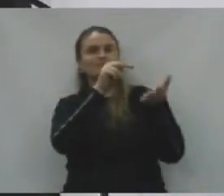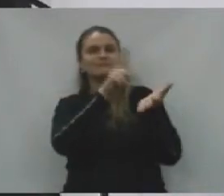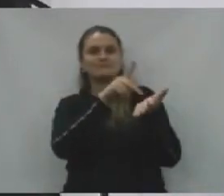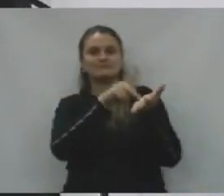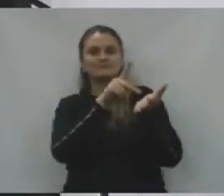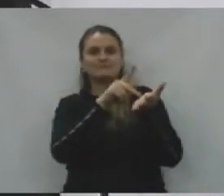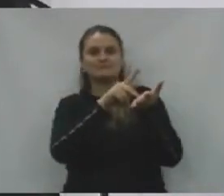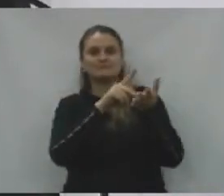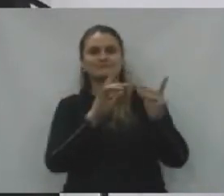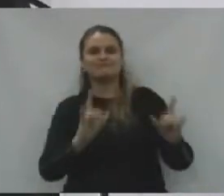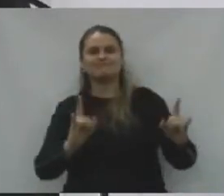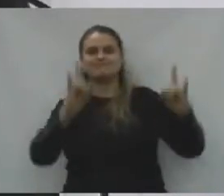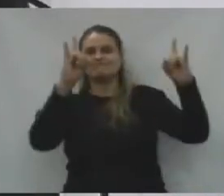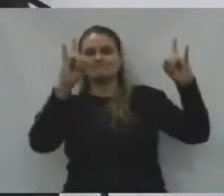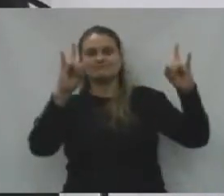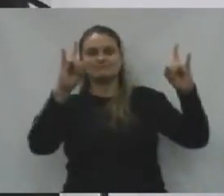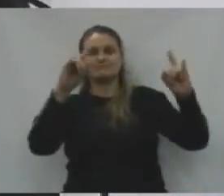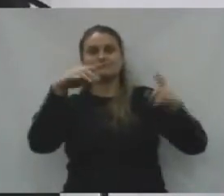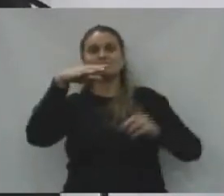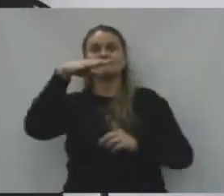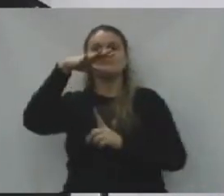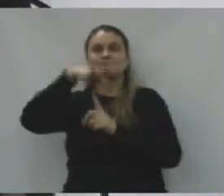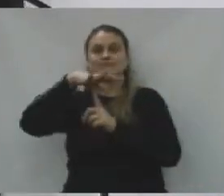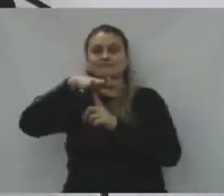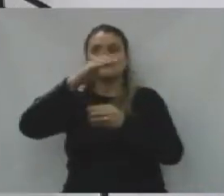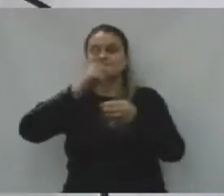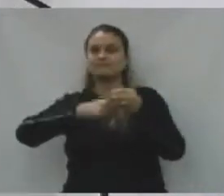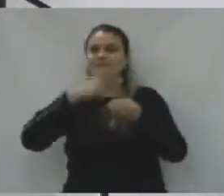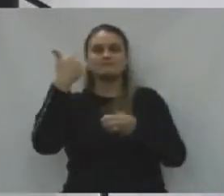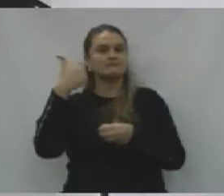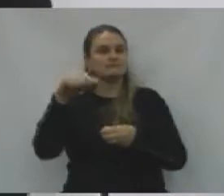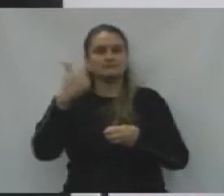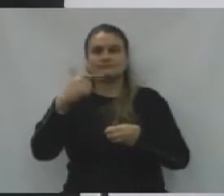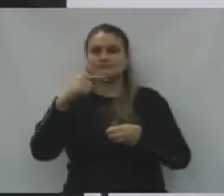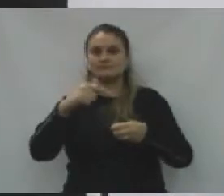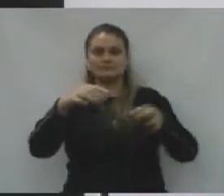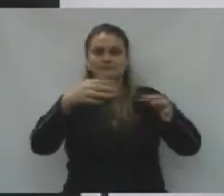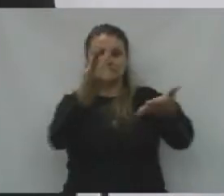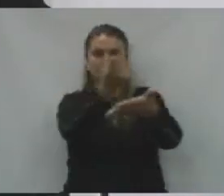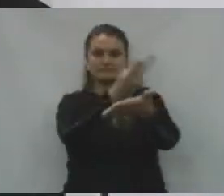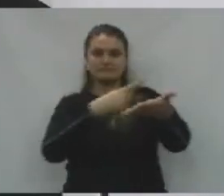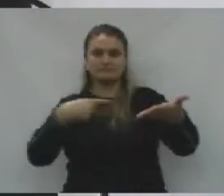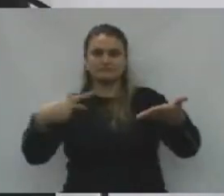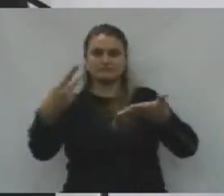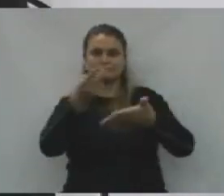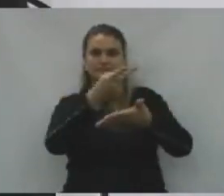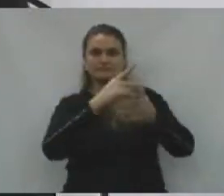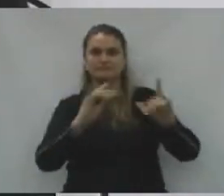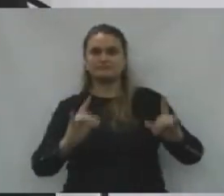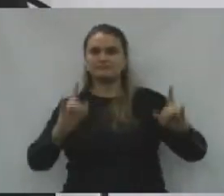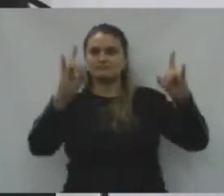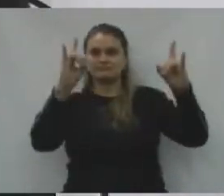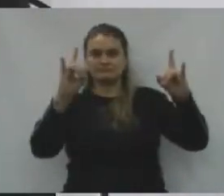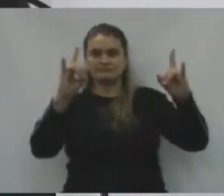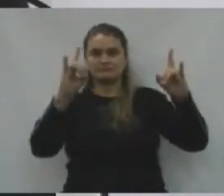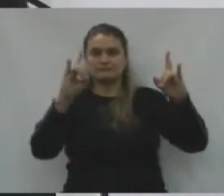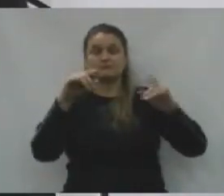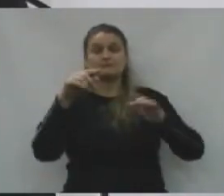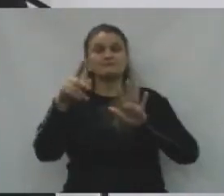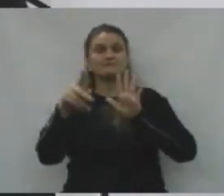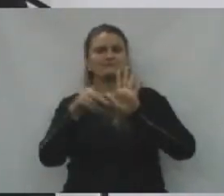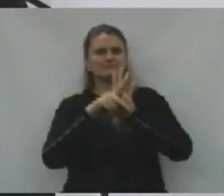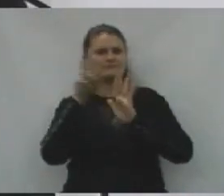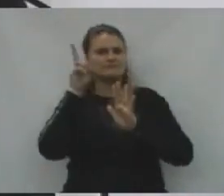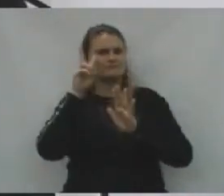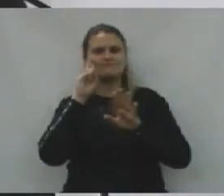com a realidade edificada. O Paraná Cidade não continha as plantas do que lá está edificado. O